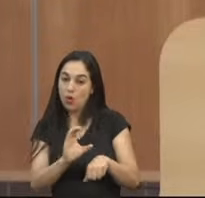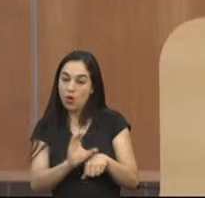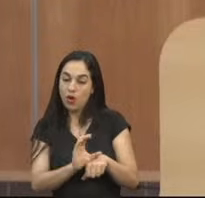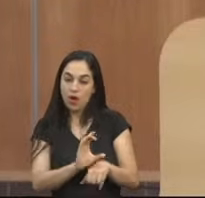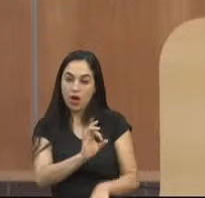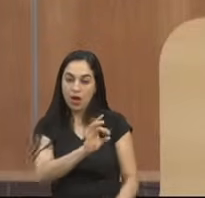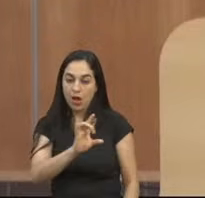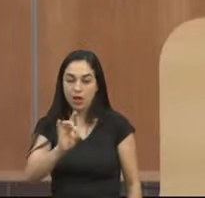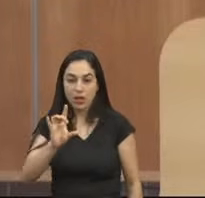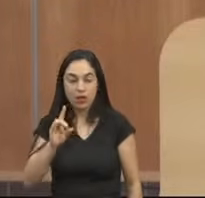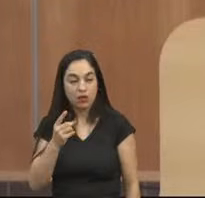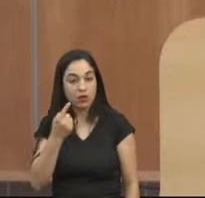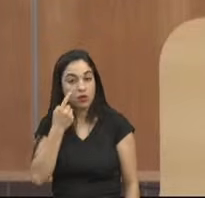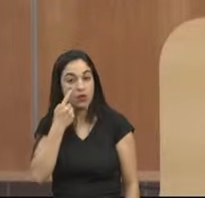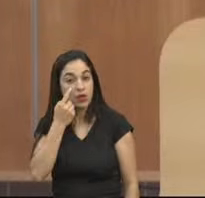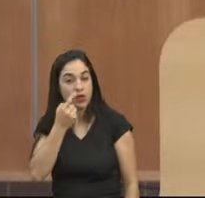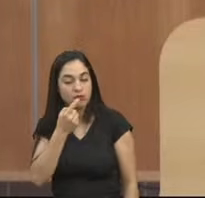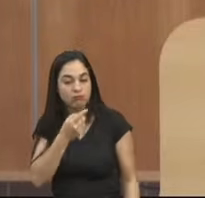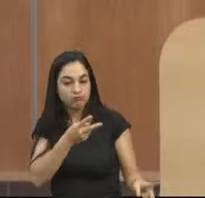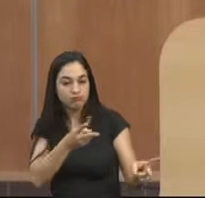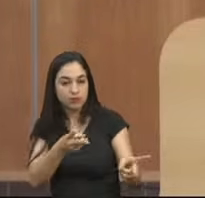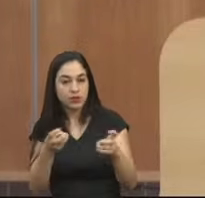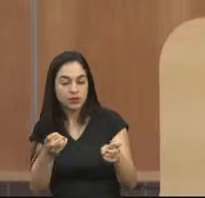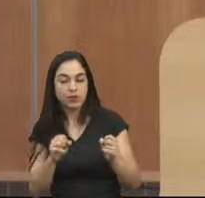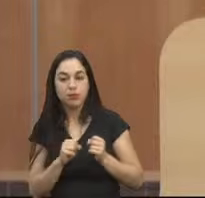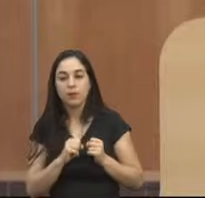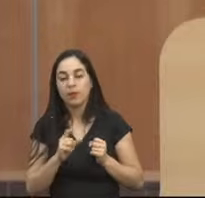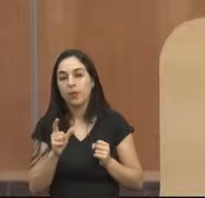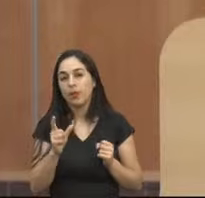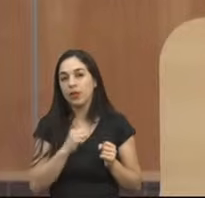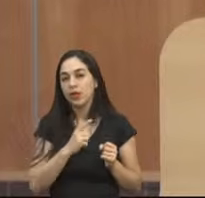cada ação. O código para